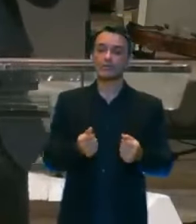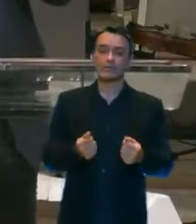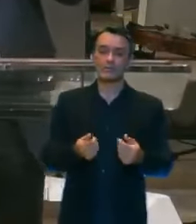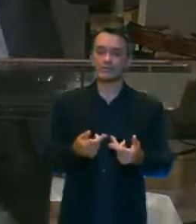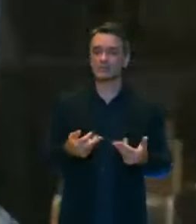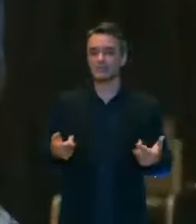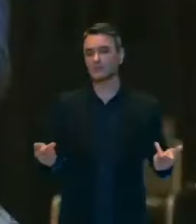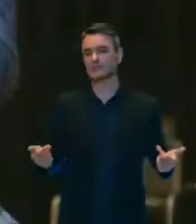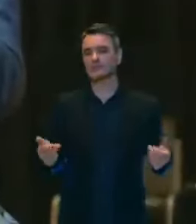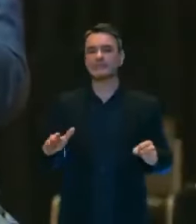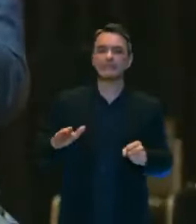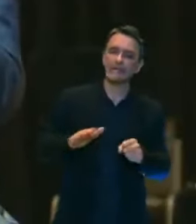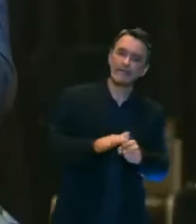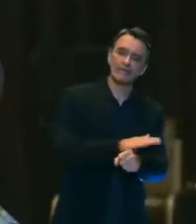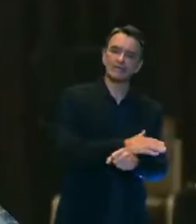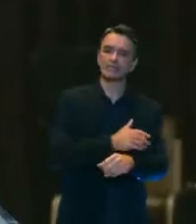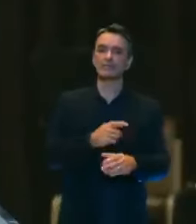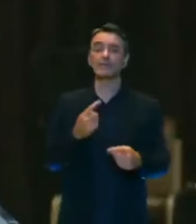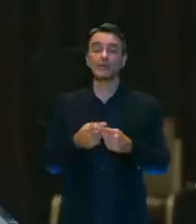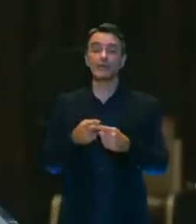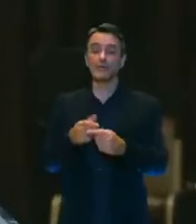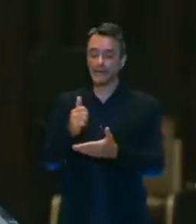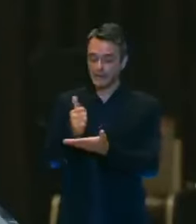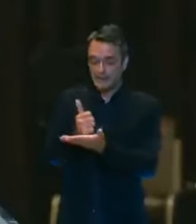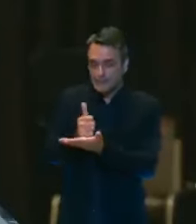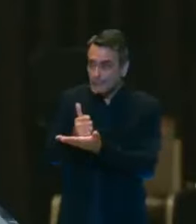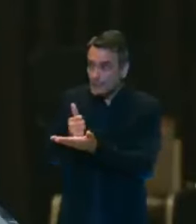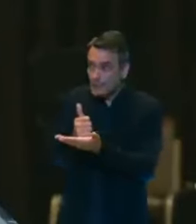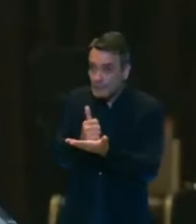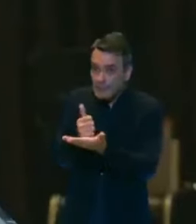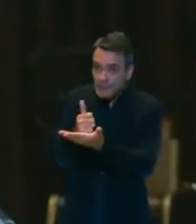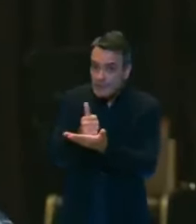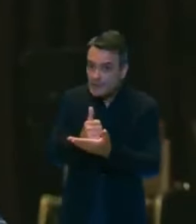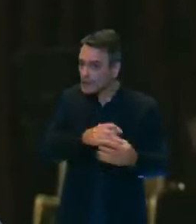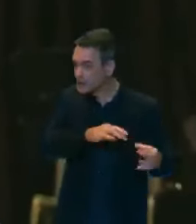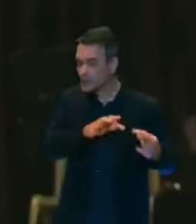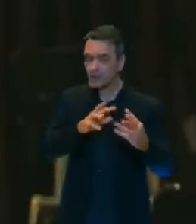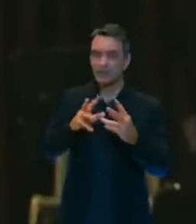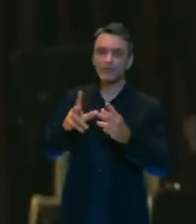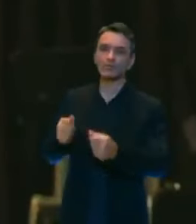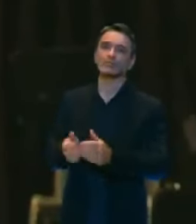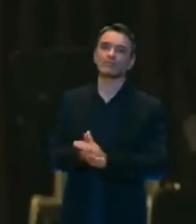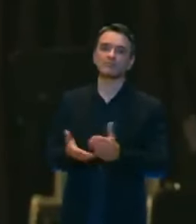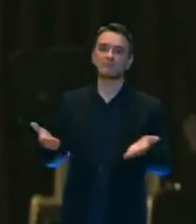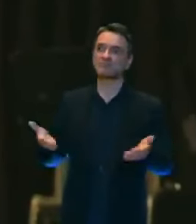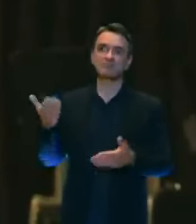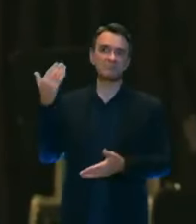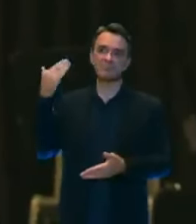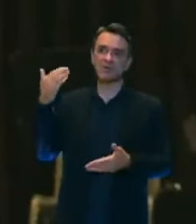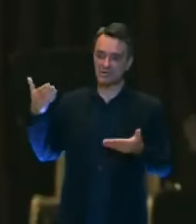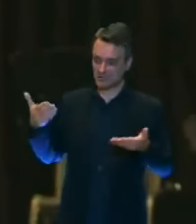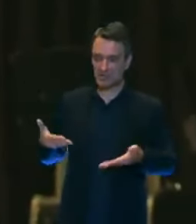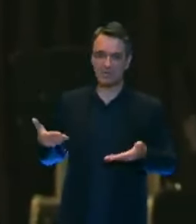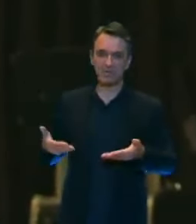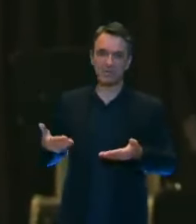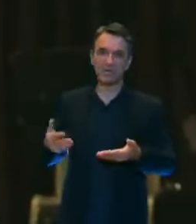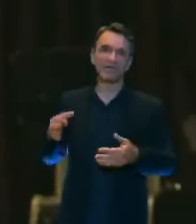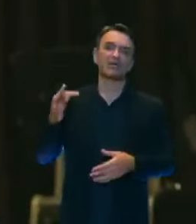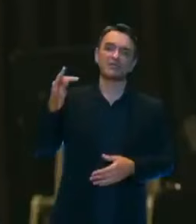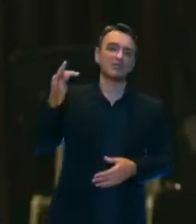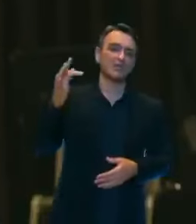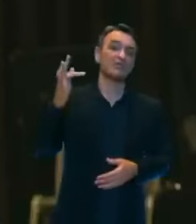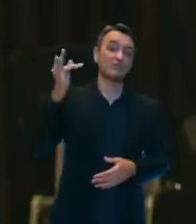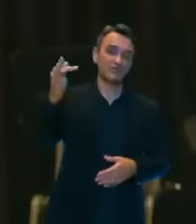coisas. Ele domina sobre os poderes que passaram, presentes e os que virão. É isso que ele está